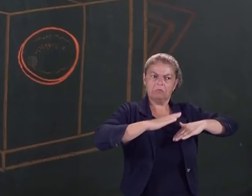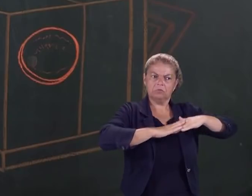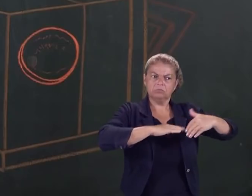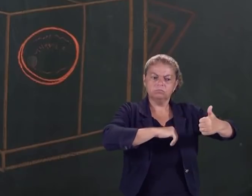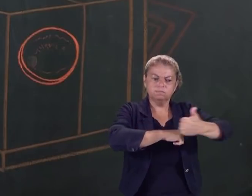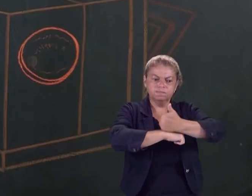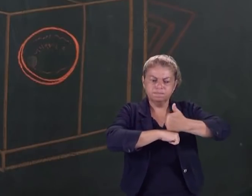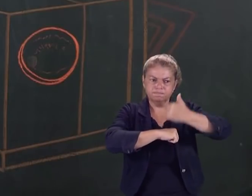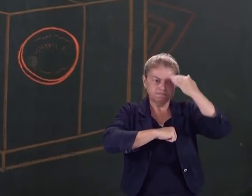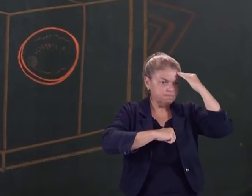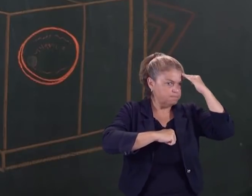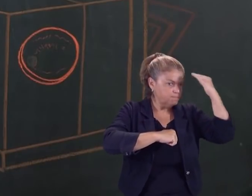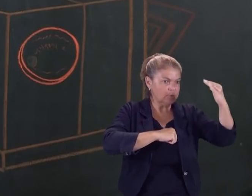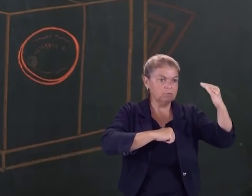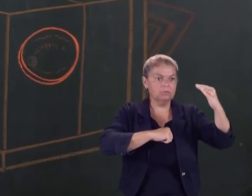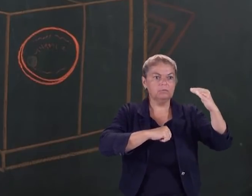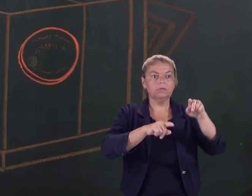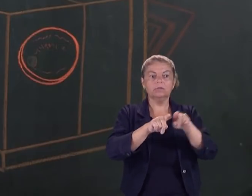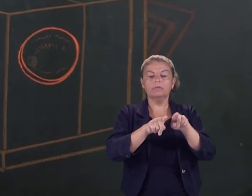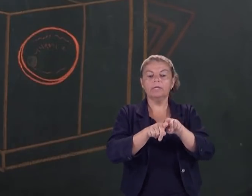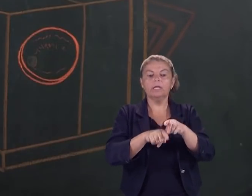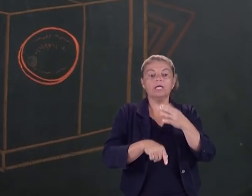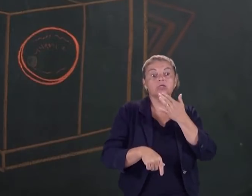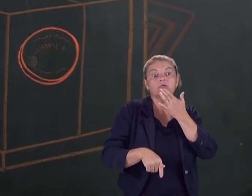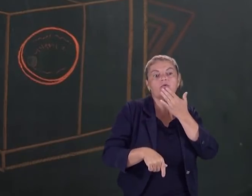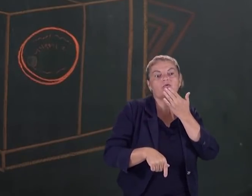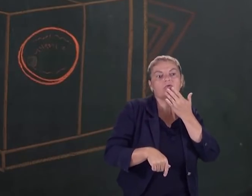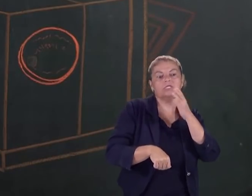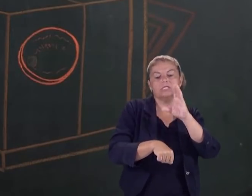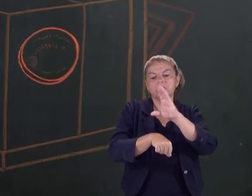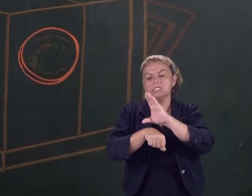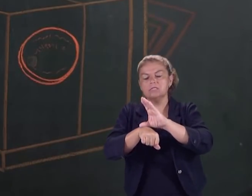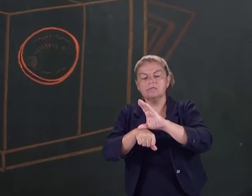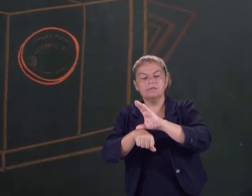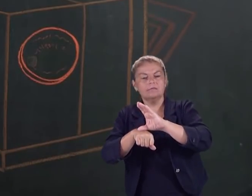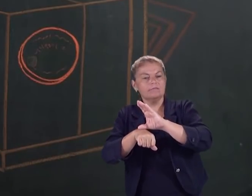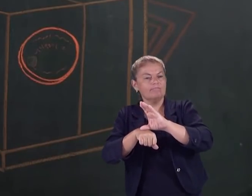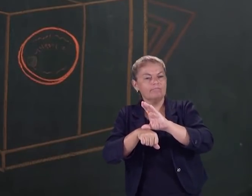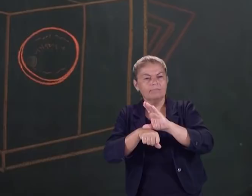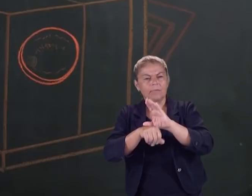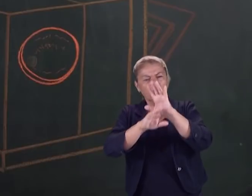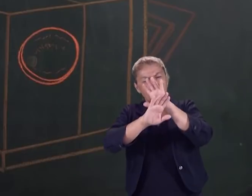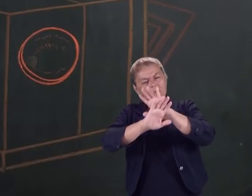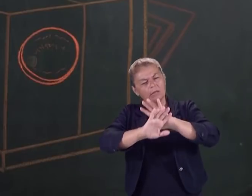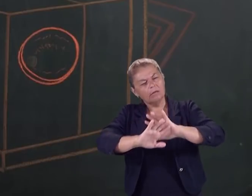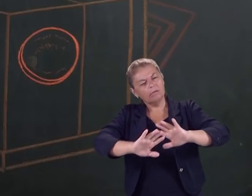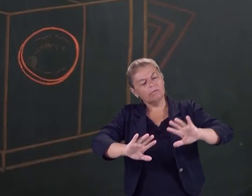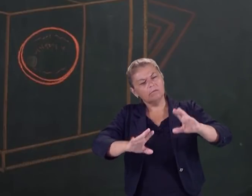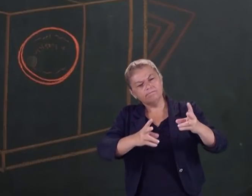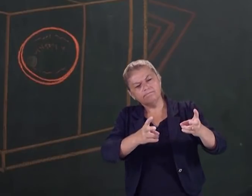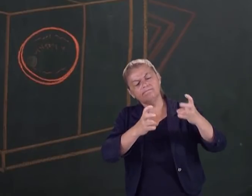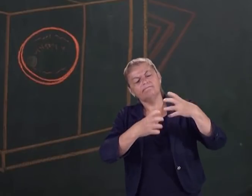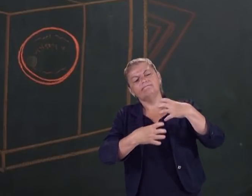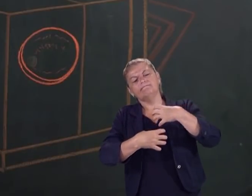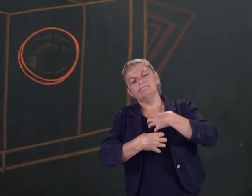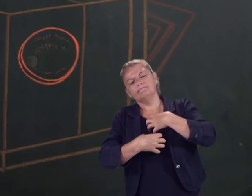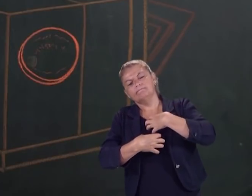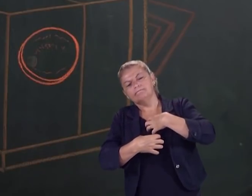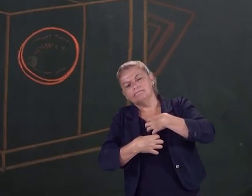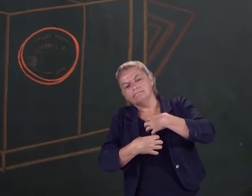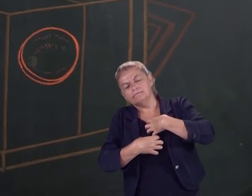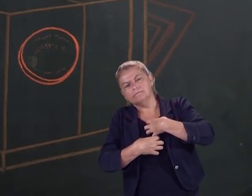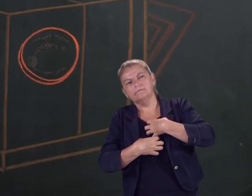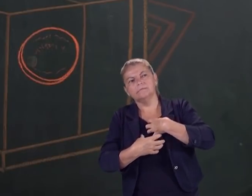com, principalmente, os tons de cinza, e isso é muito interessante. Por quê? Porque quando você olha para a fotografia, você